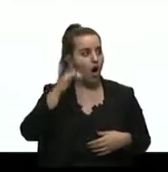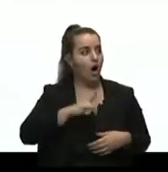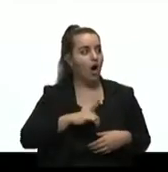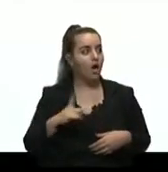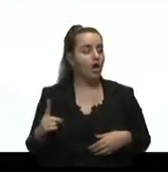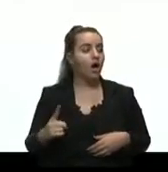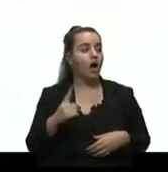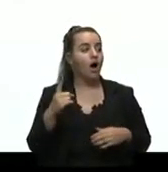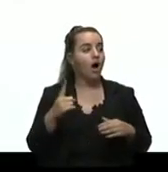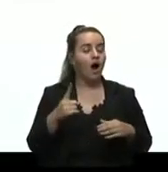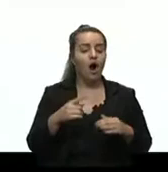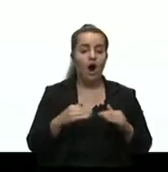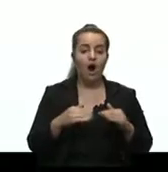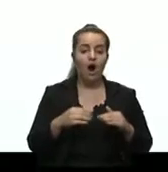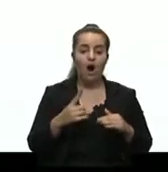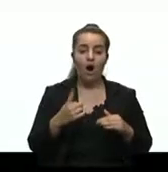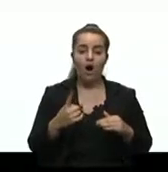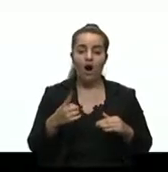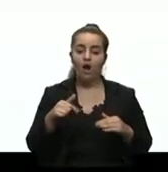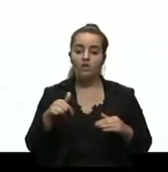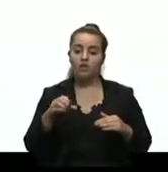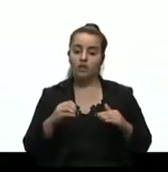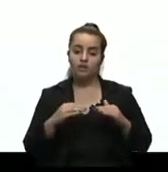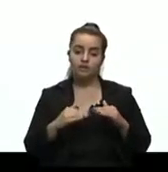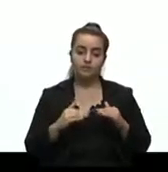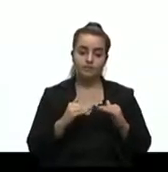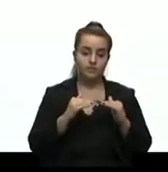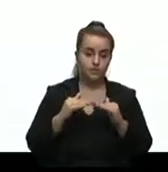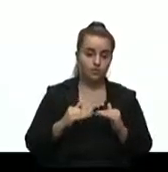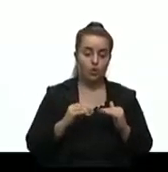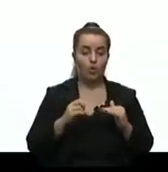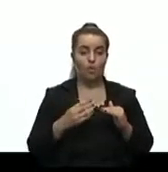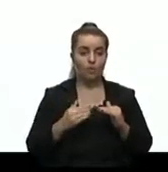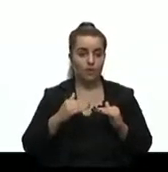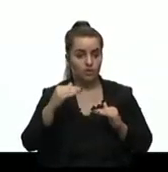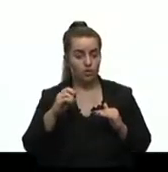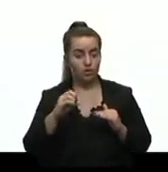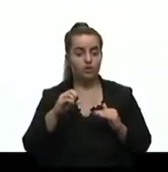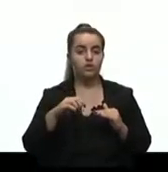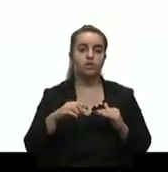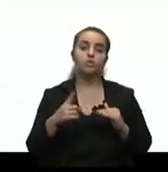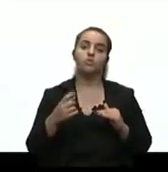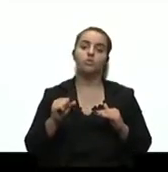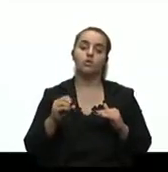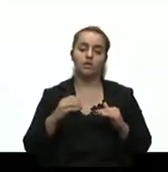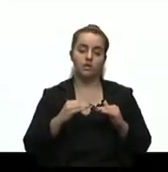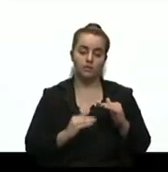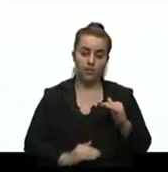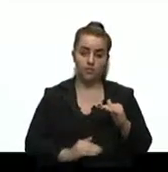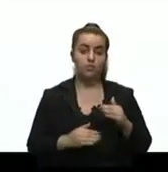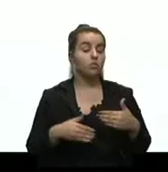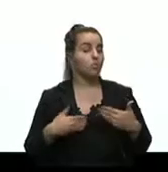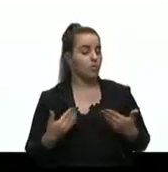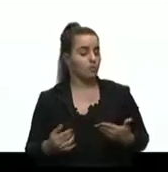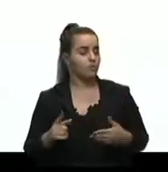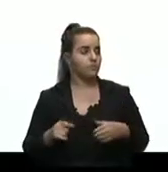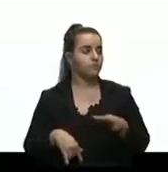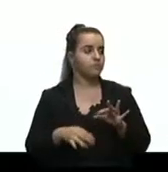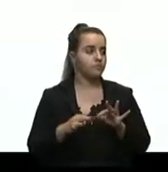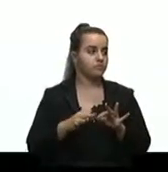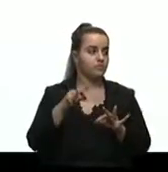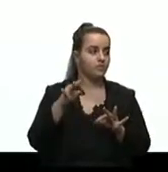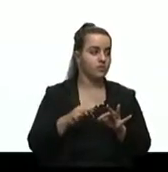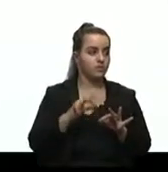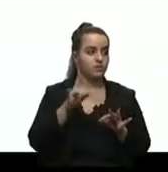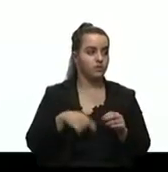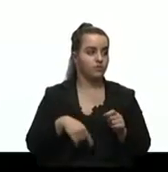estatura maior ou igual que 1,70 e menor que 1,80? Neste caso, as medidas estão dadas